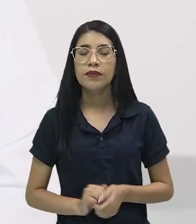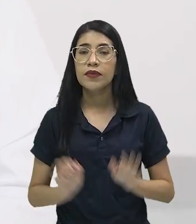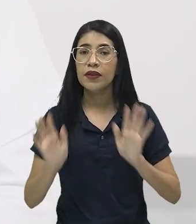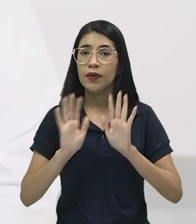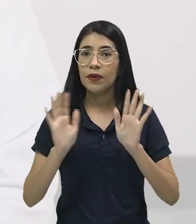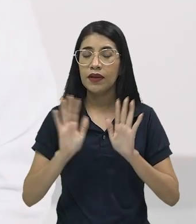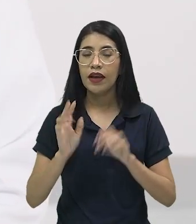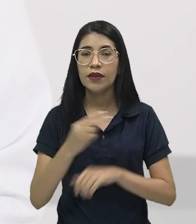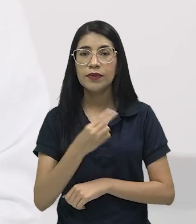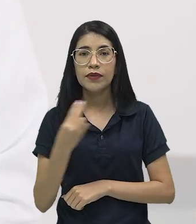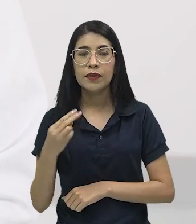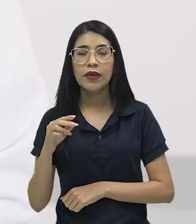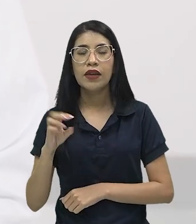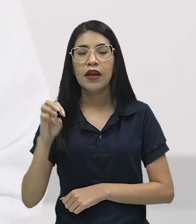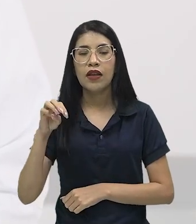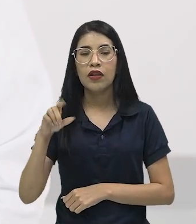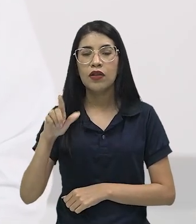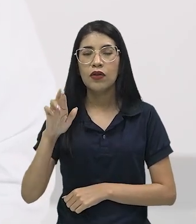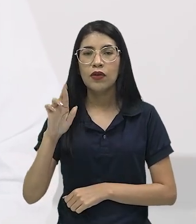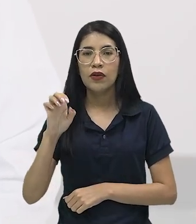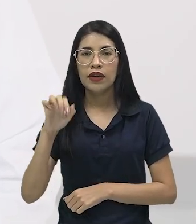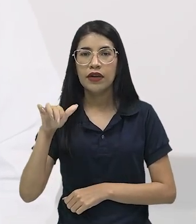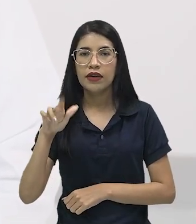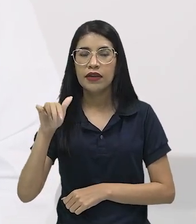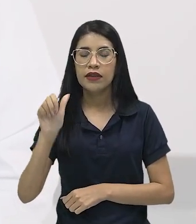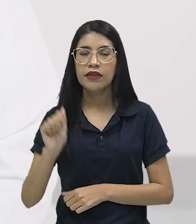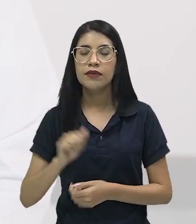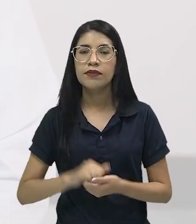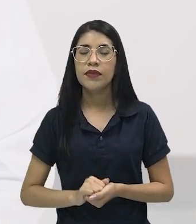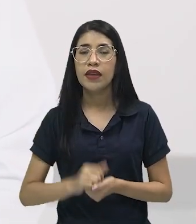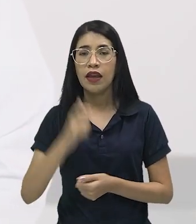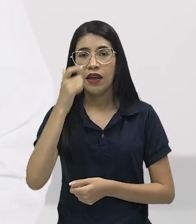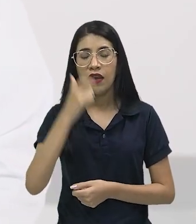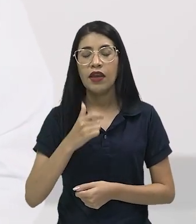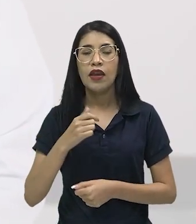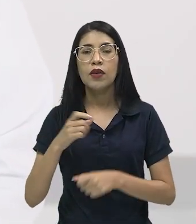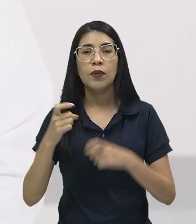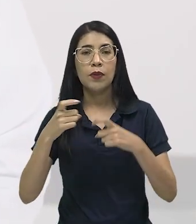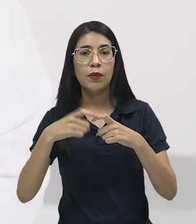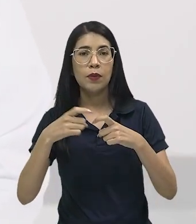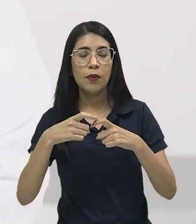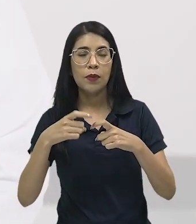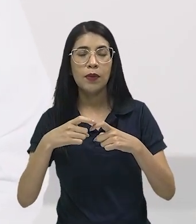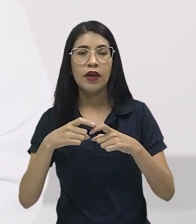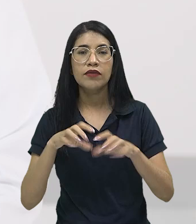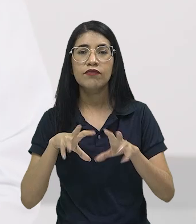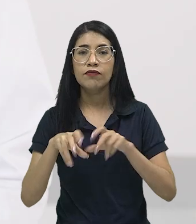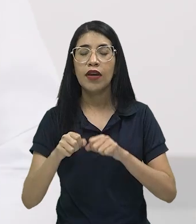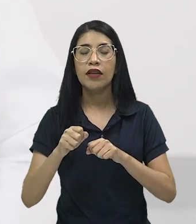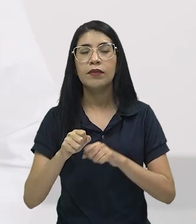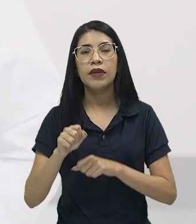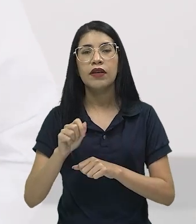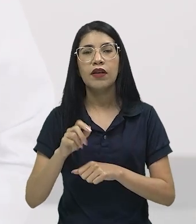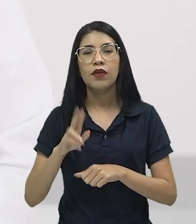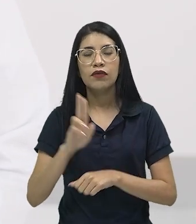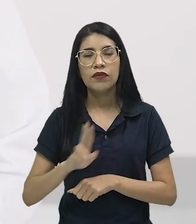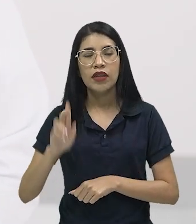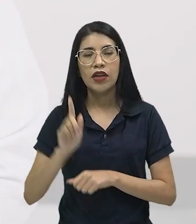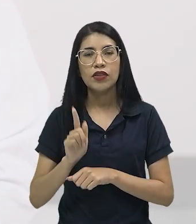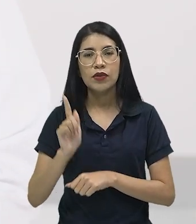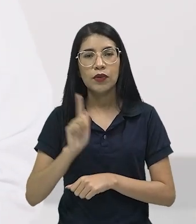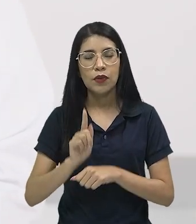Olá, meu nome é Lorena Pereira de Souza, eu sou médica formada pela Universidade Federal de Goiás, fiz